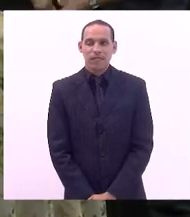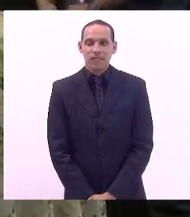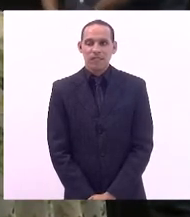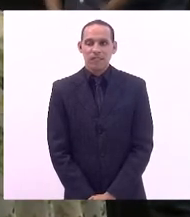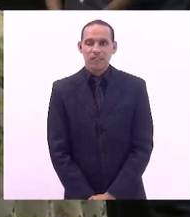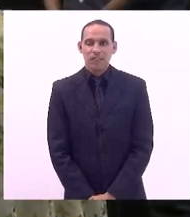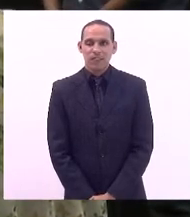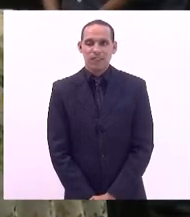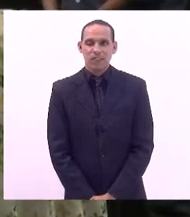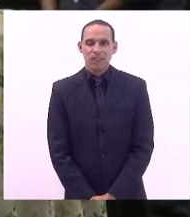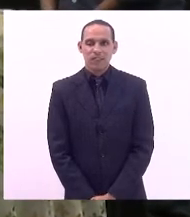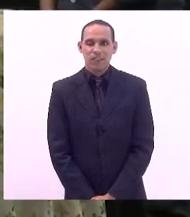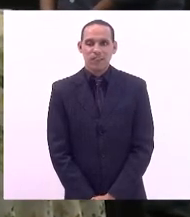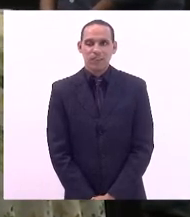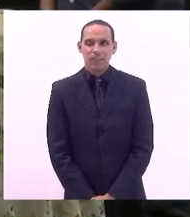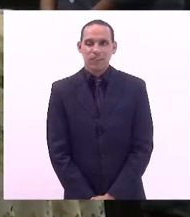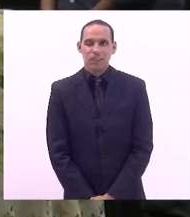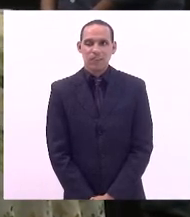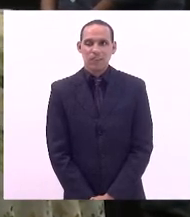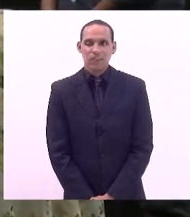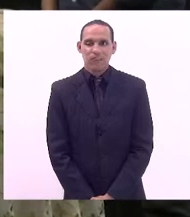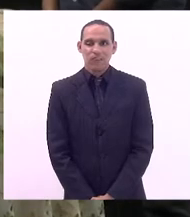E aí